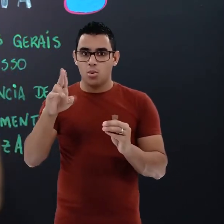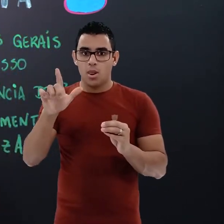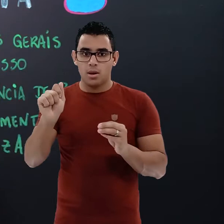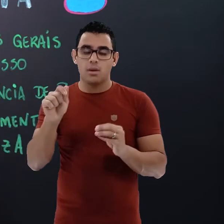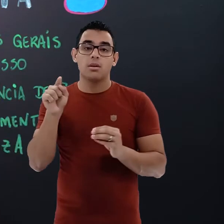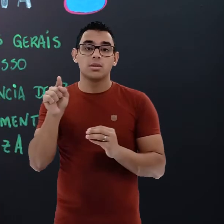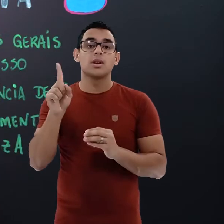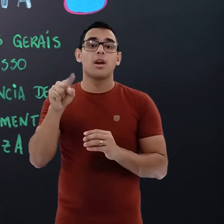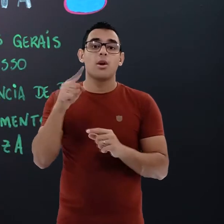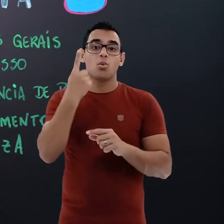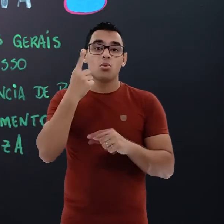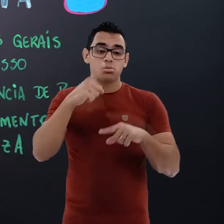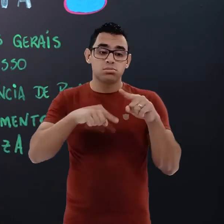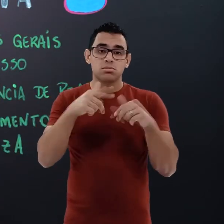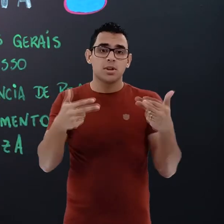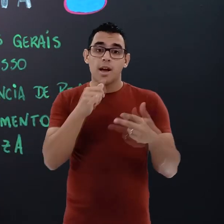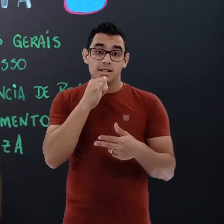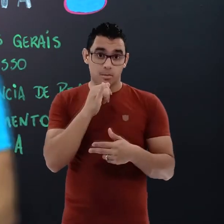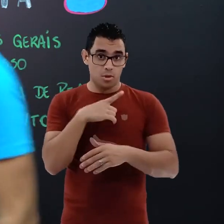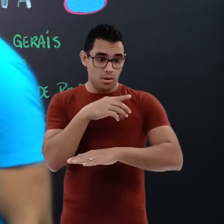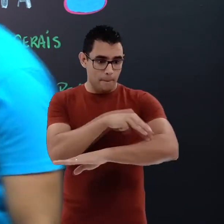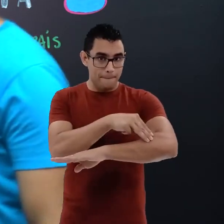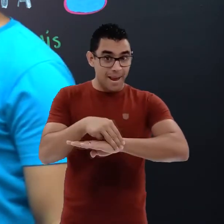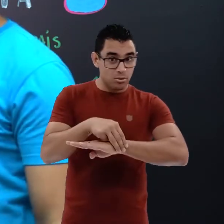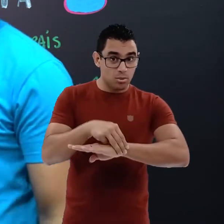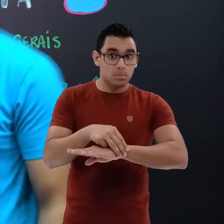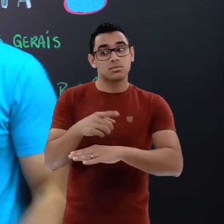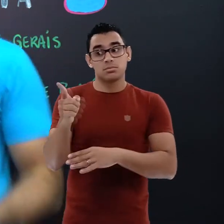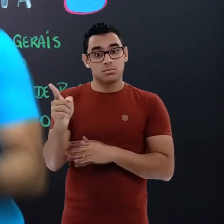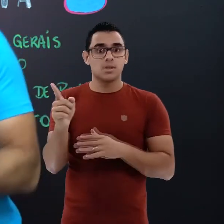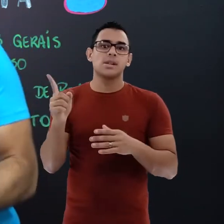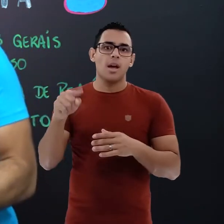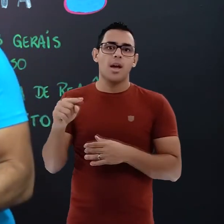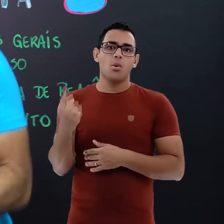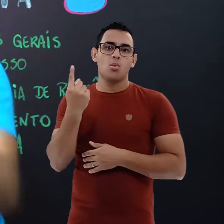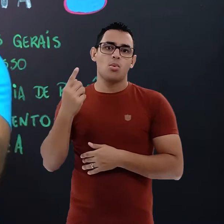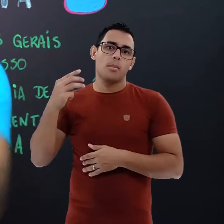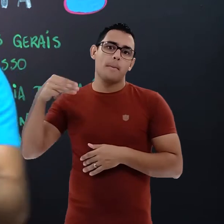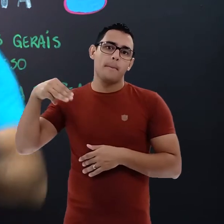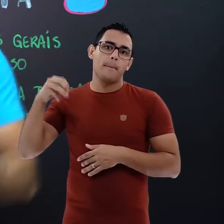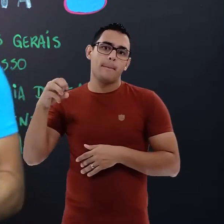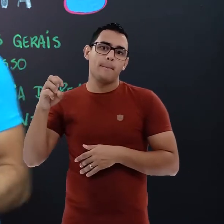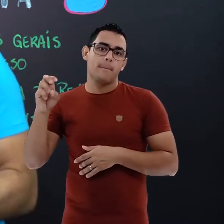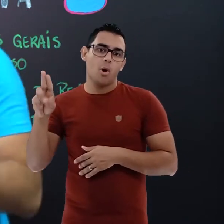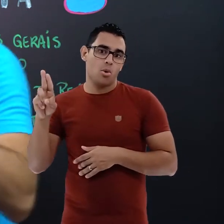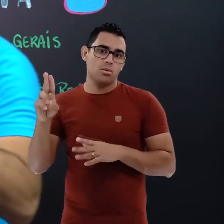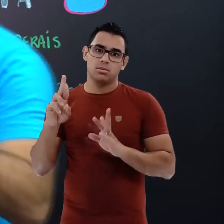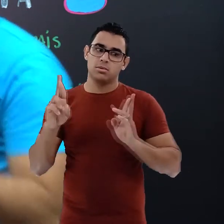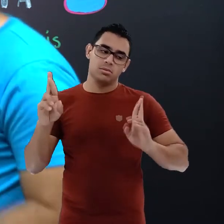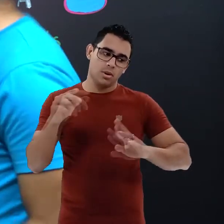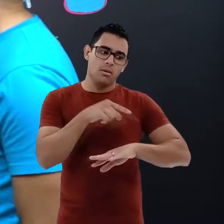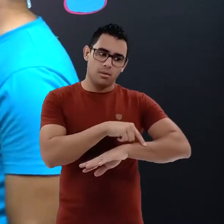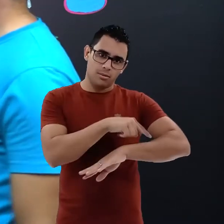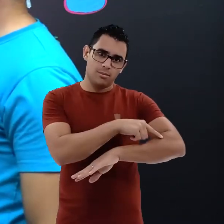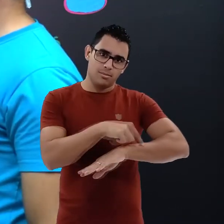é unidade de medida de matéria. 1 mol contém quanto? 1 mol vale quanto? 1